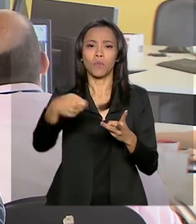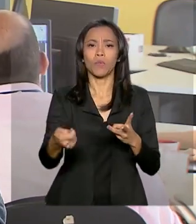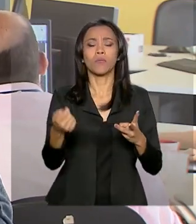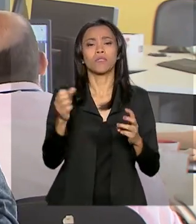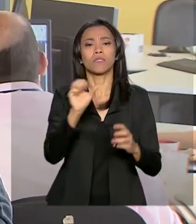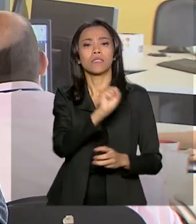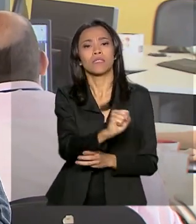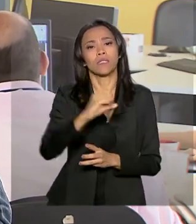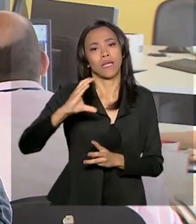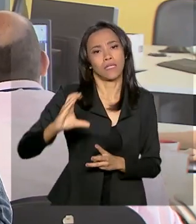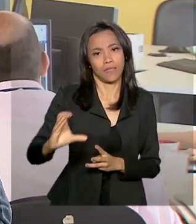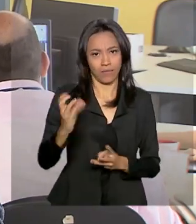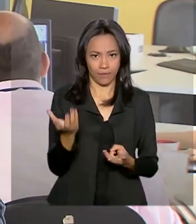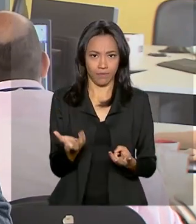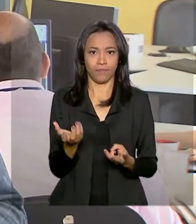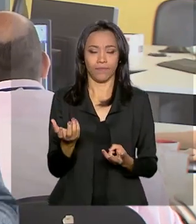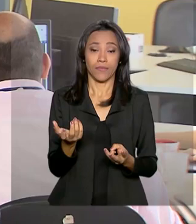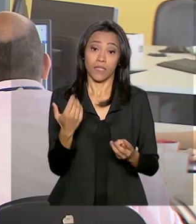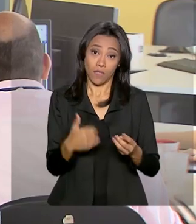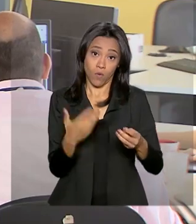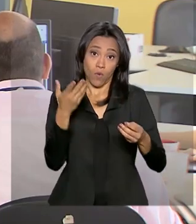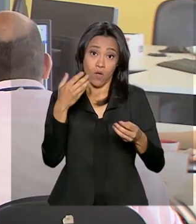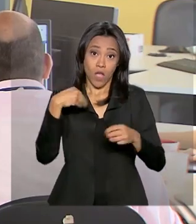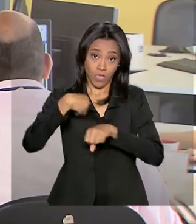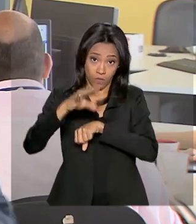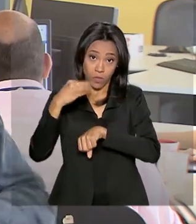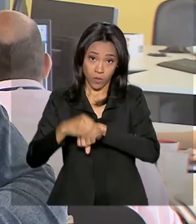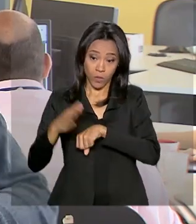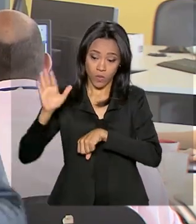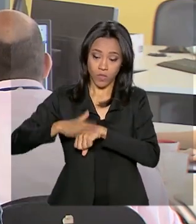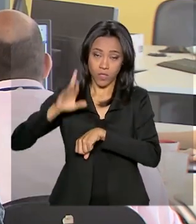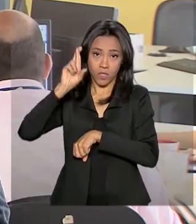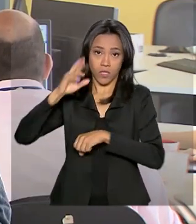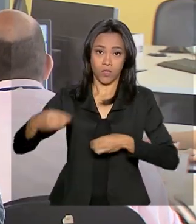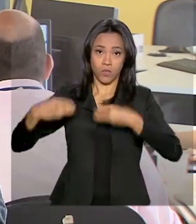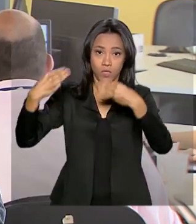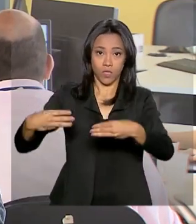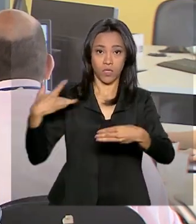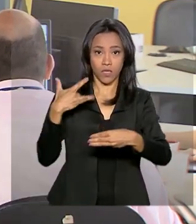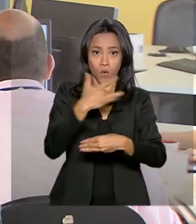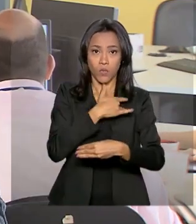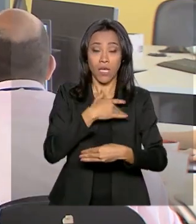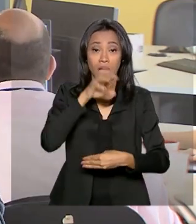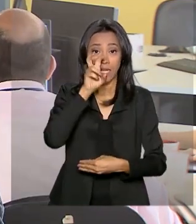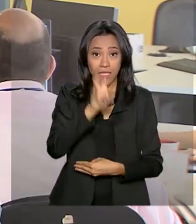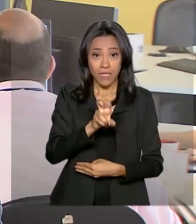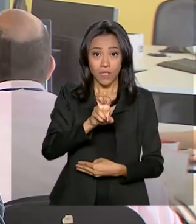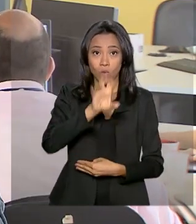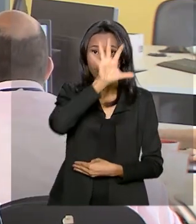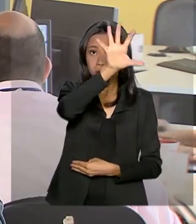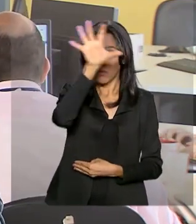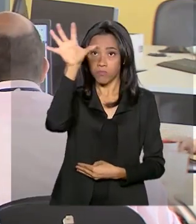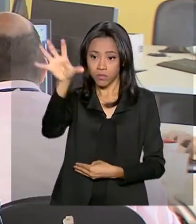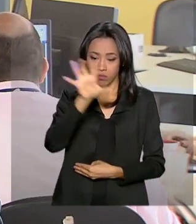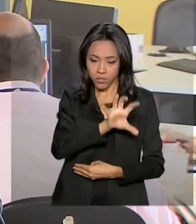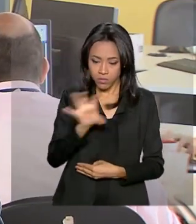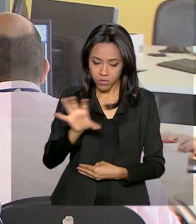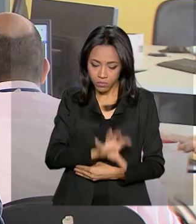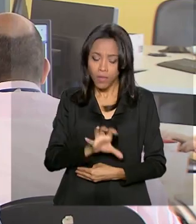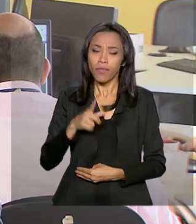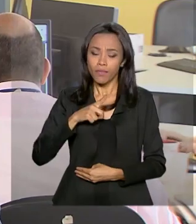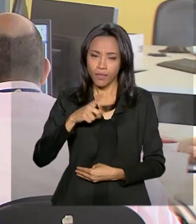unidades de saúde da família. De acordo com o Ministério da Saúde, nas cinco regiões do país há estados que enviaram